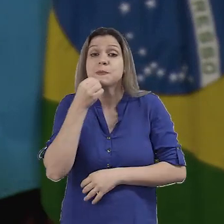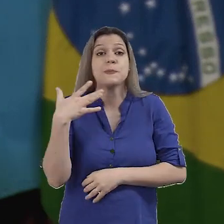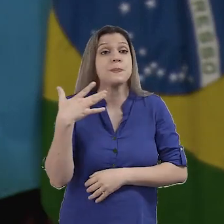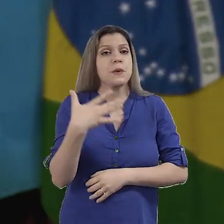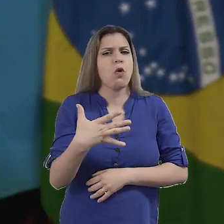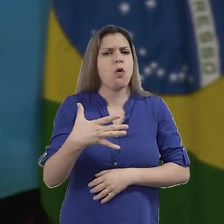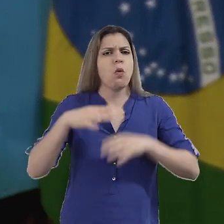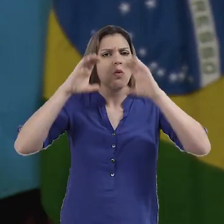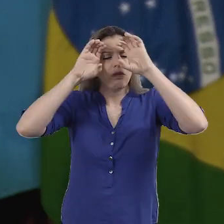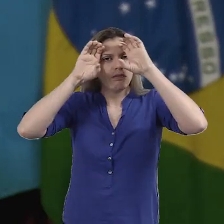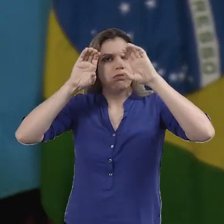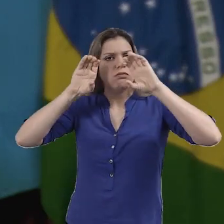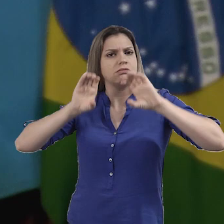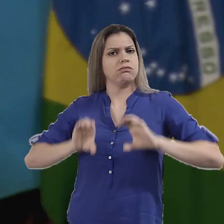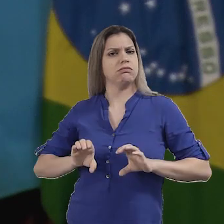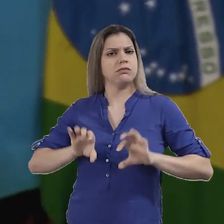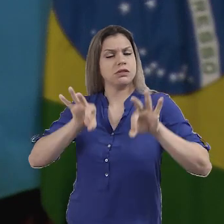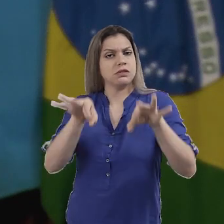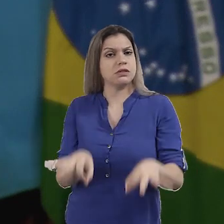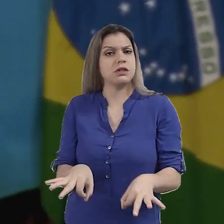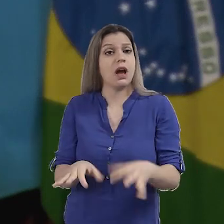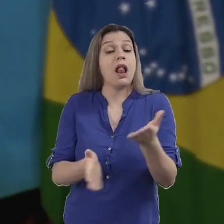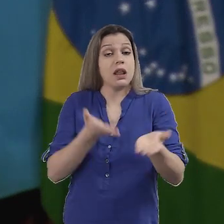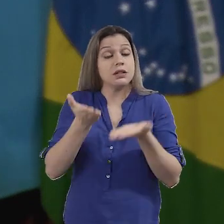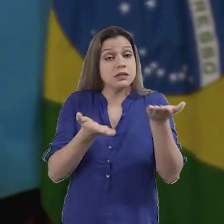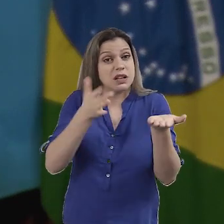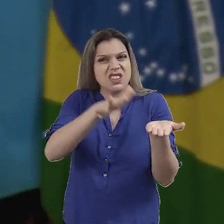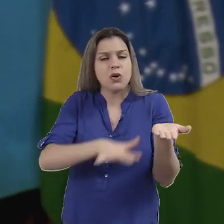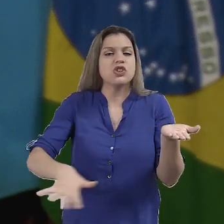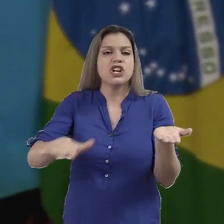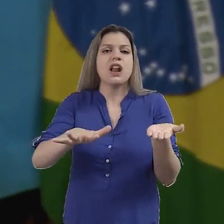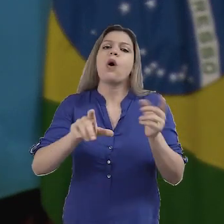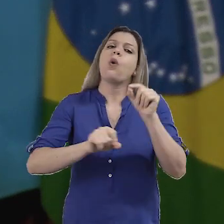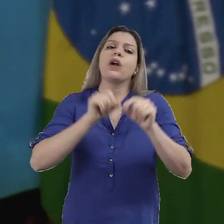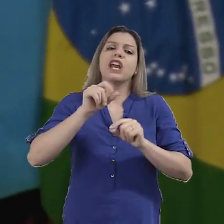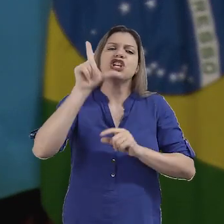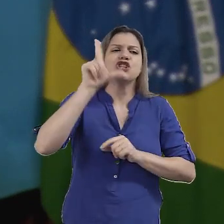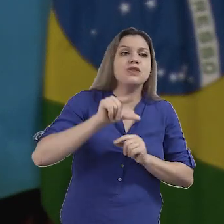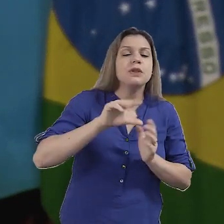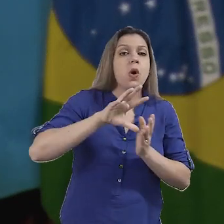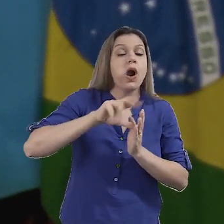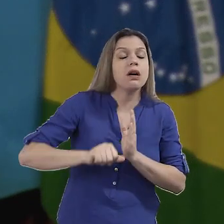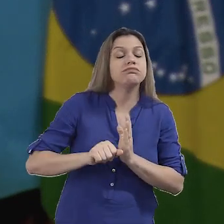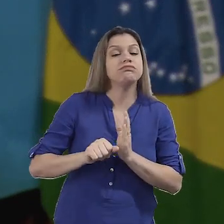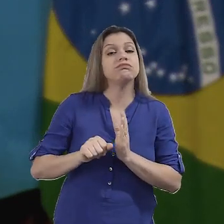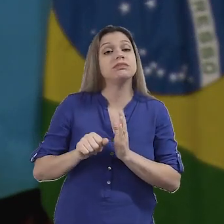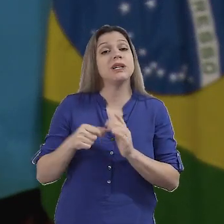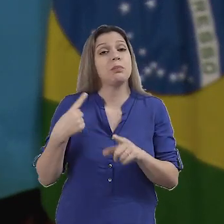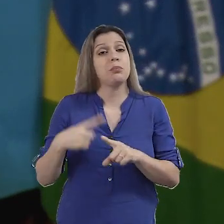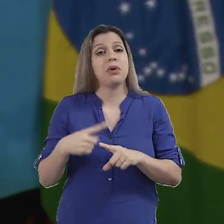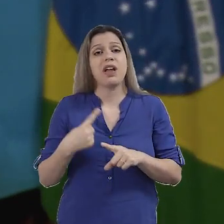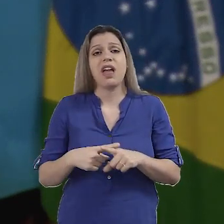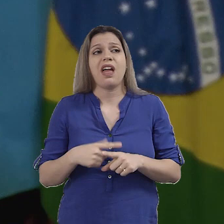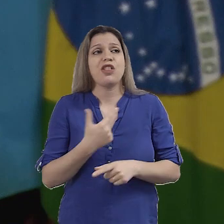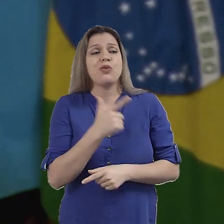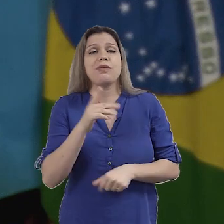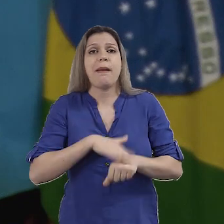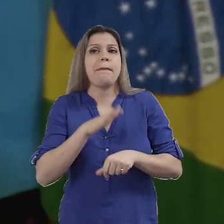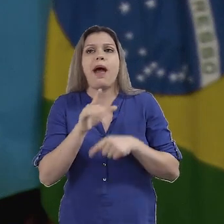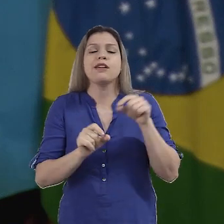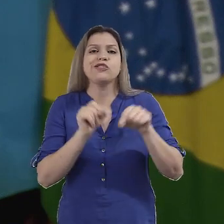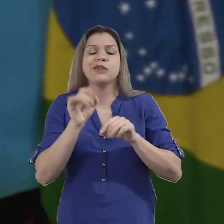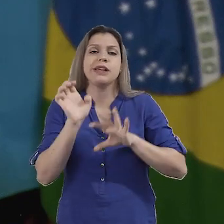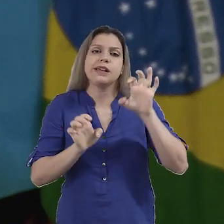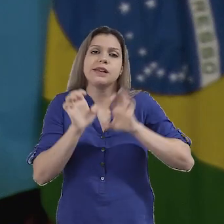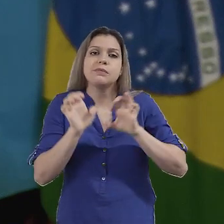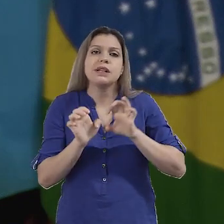empresas boas, íntegras, participarem das licitações no geral, isso diminui a corrupção. Porque não vai ter